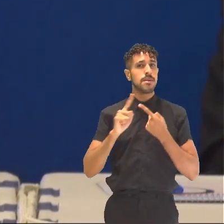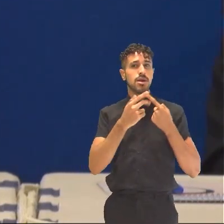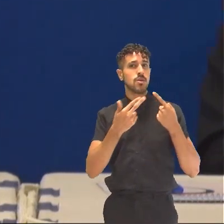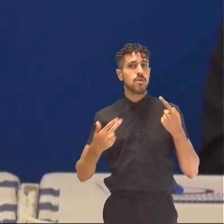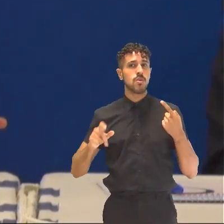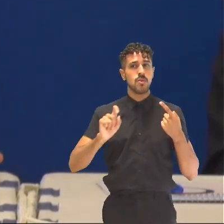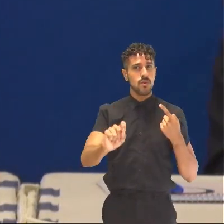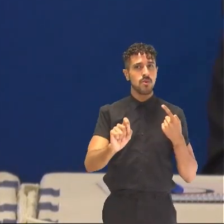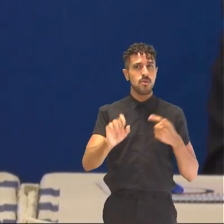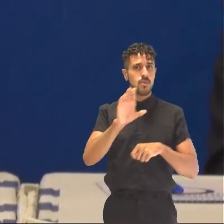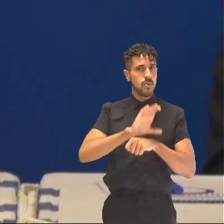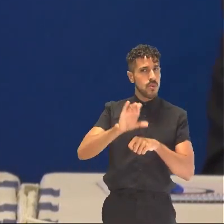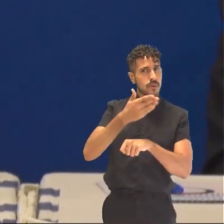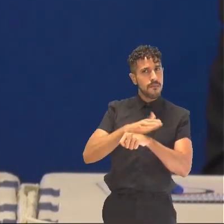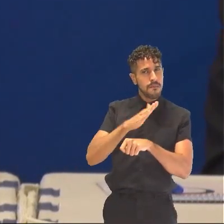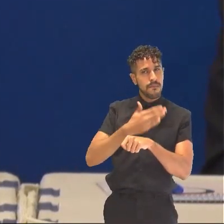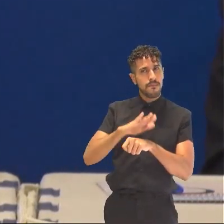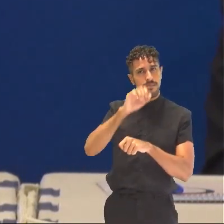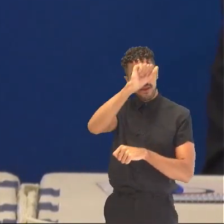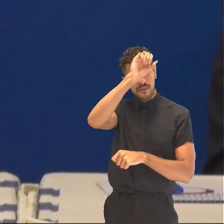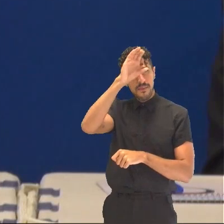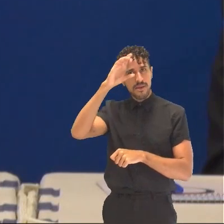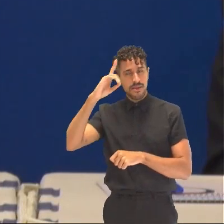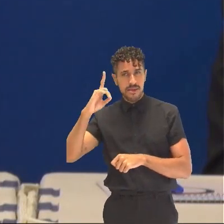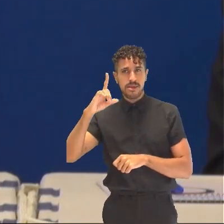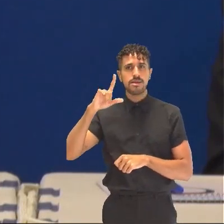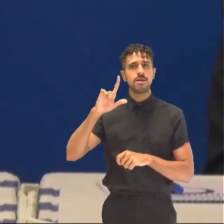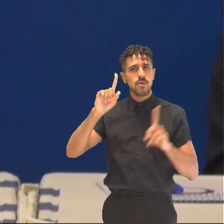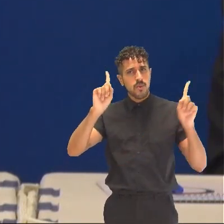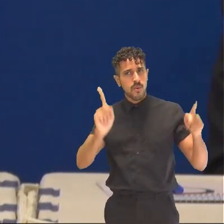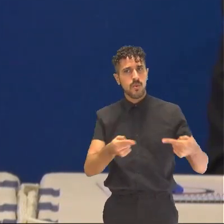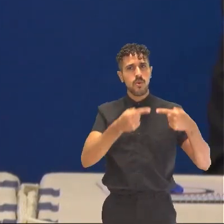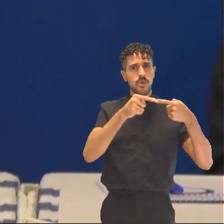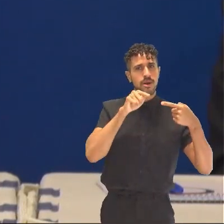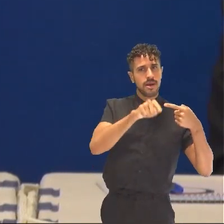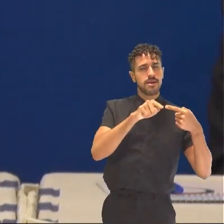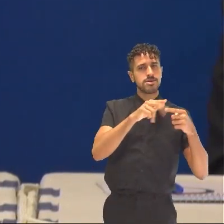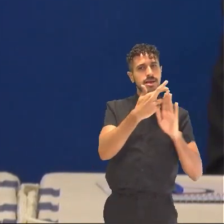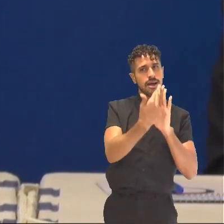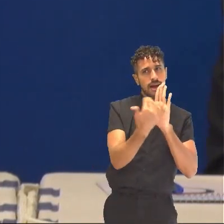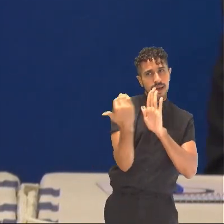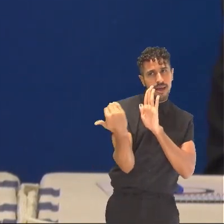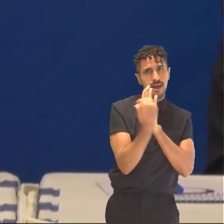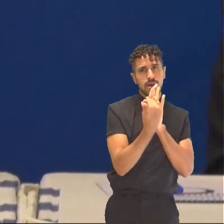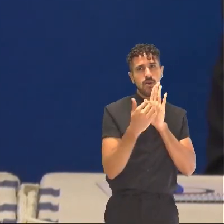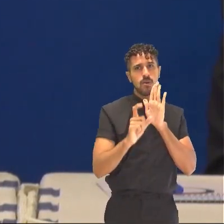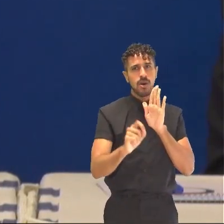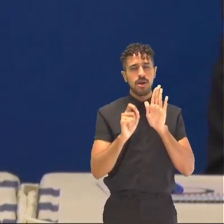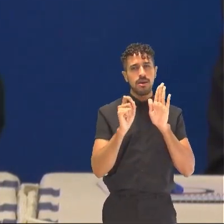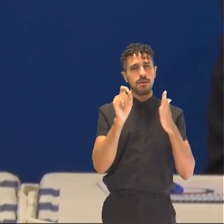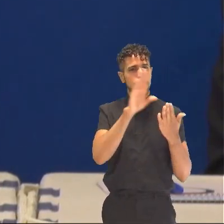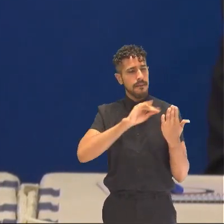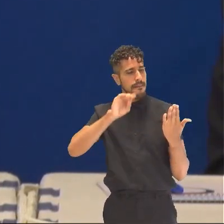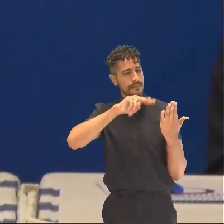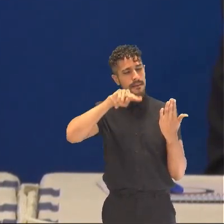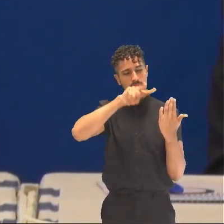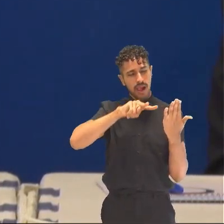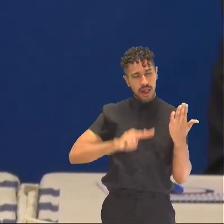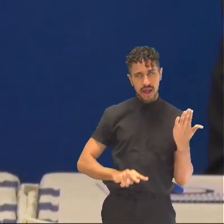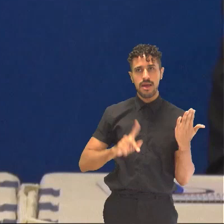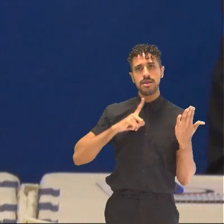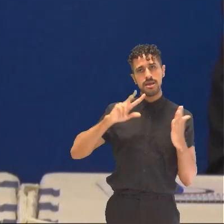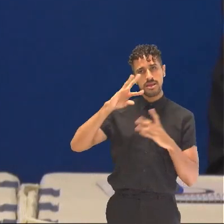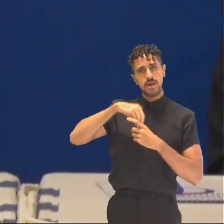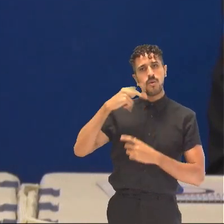delas, o curso Práticas de Alfabetização, que contempla esse componente, que é a fluência em leitura, que está na